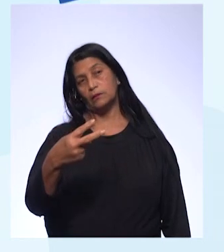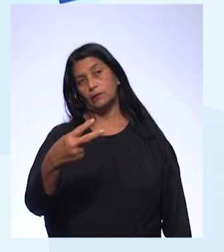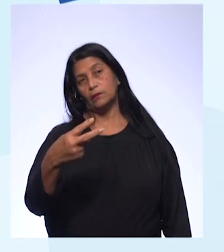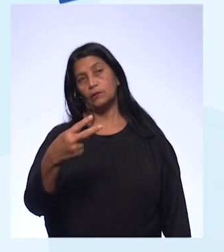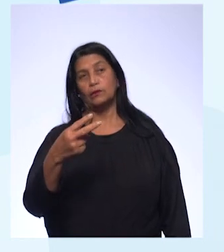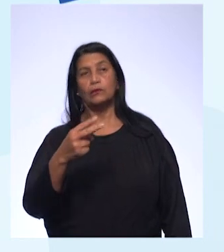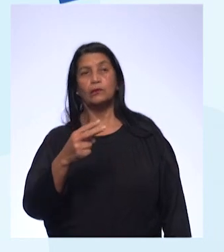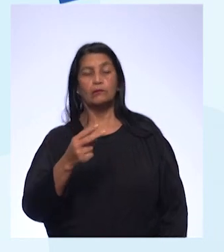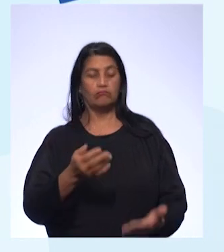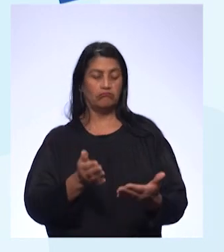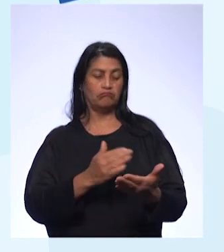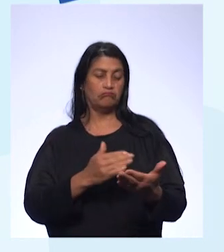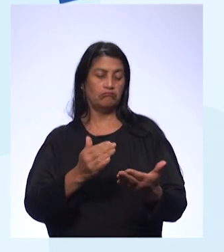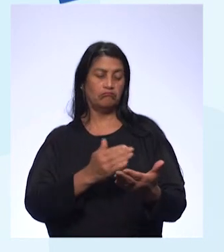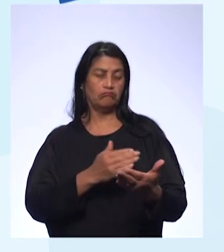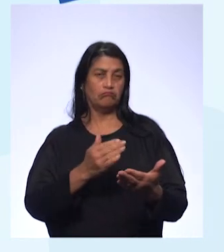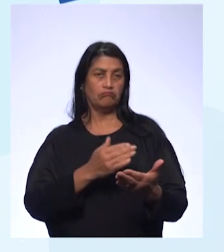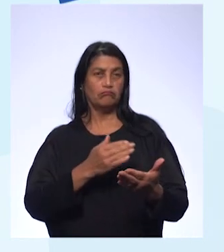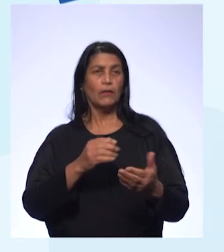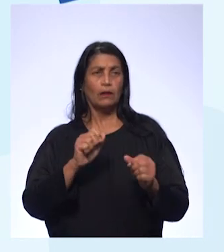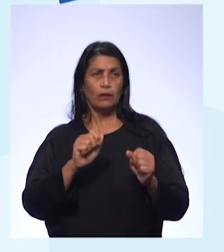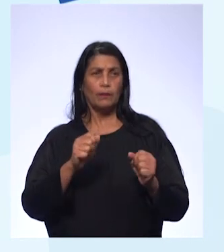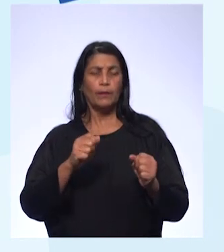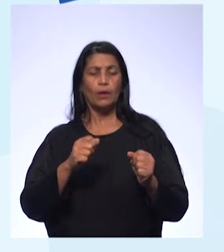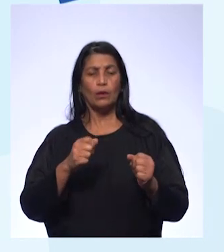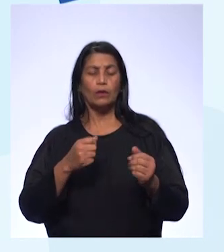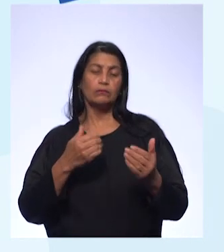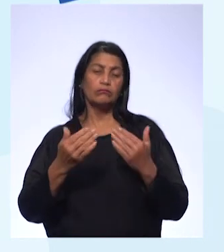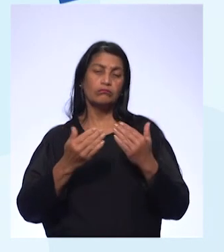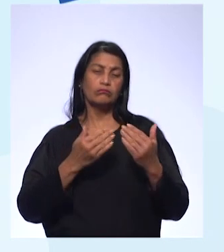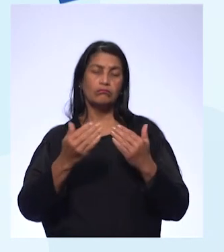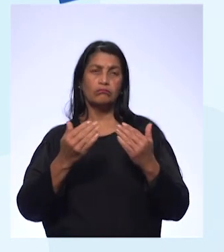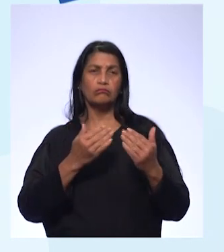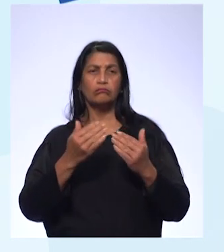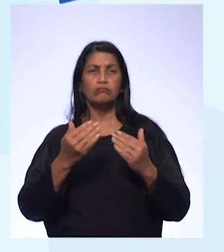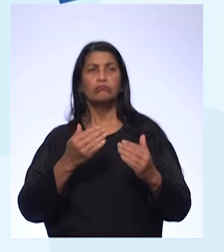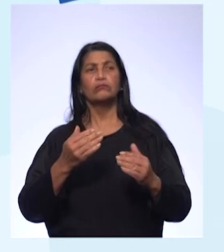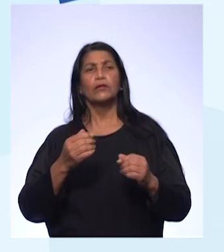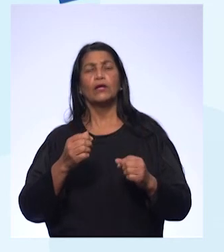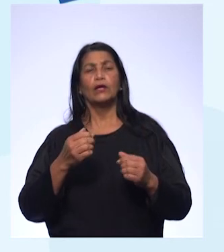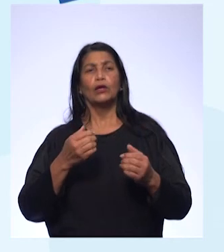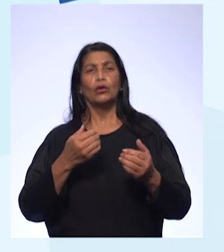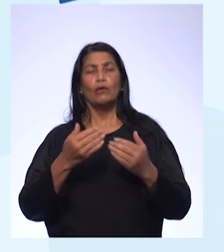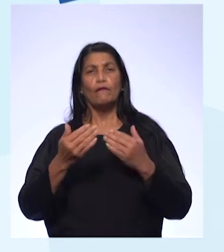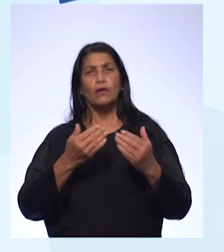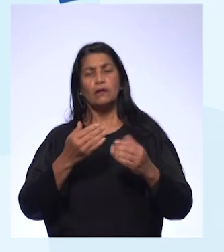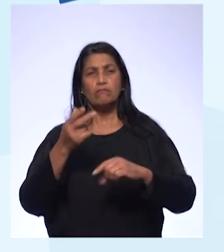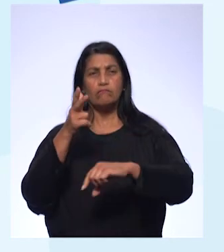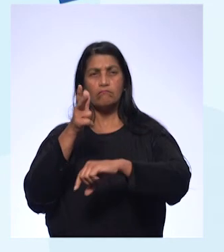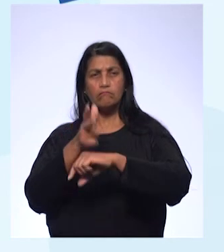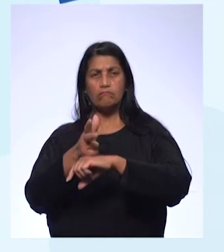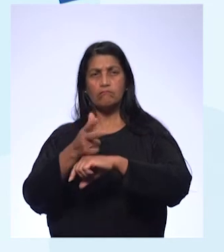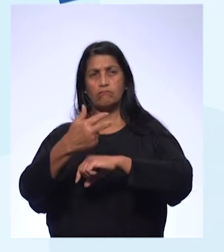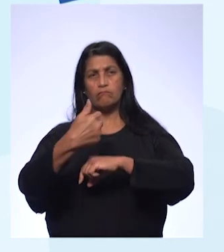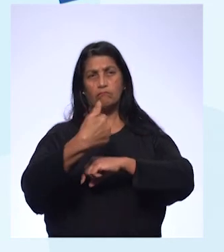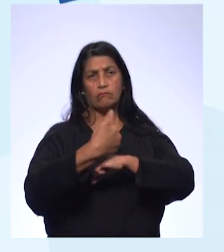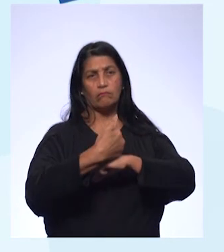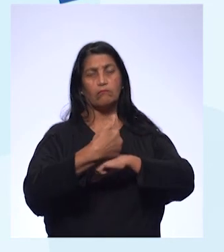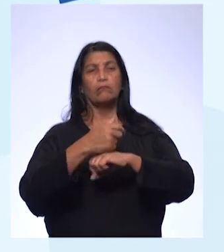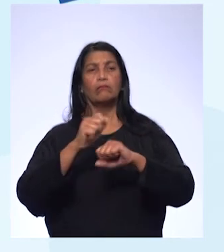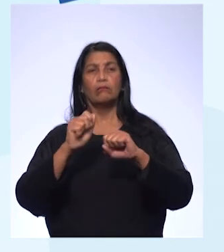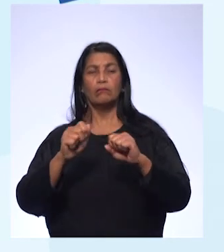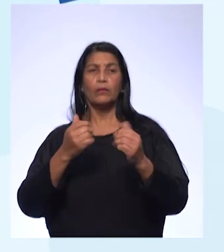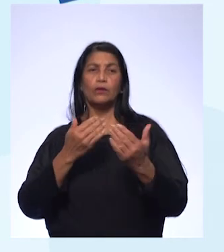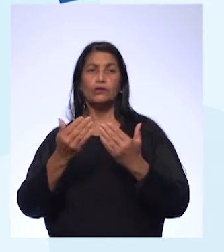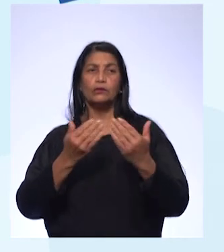que vocês façam um debate virtual. Vocês podem utilizar aplicativos ou plataformas de videoconferência, de videochamadas, ou